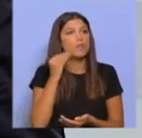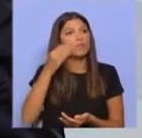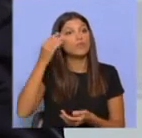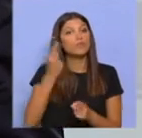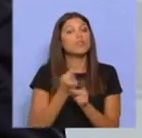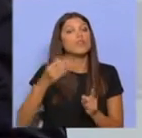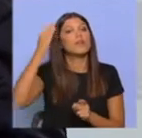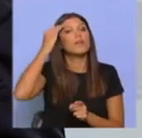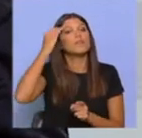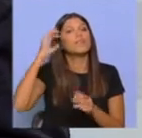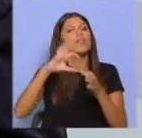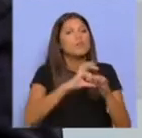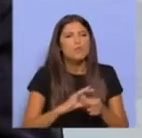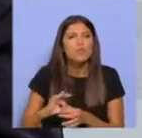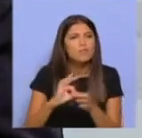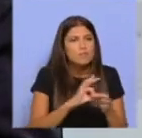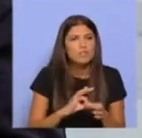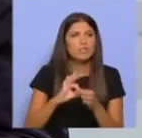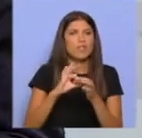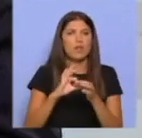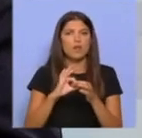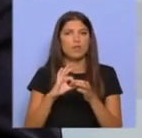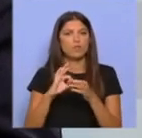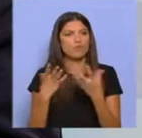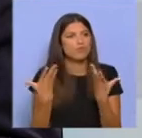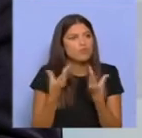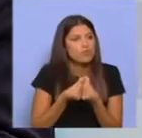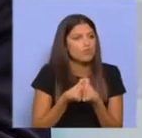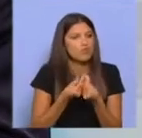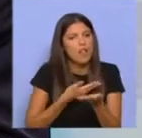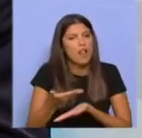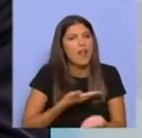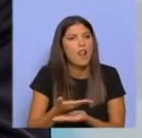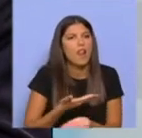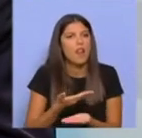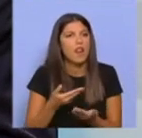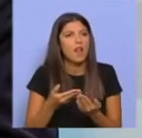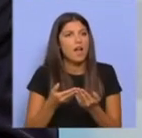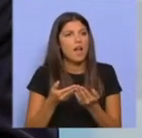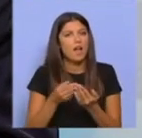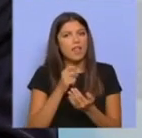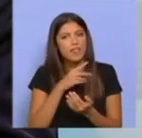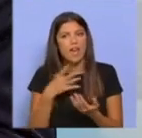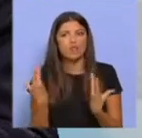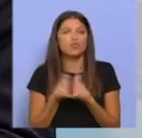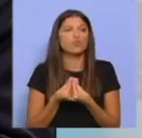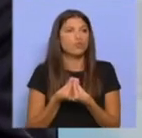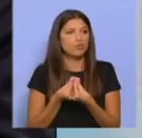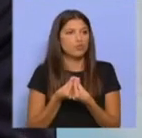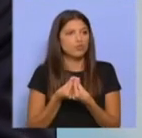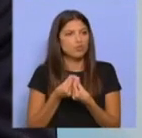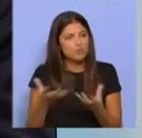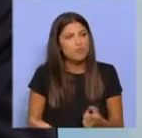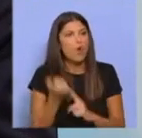de colaboração, pela nossa capacidade de nos ligarmos, pela capacidade de agirmos conjuntamente. Essa é a grande